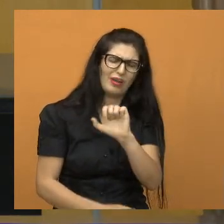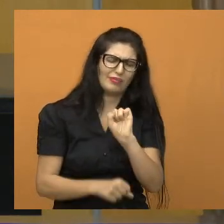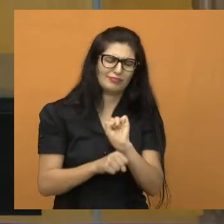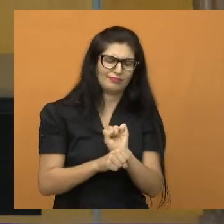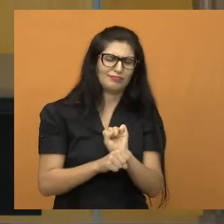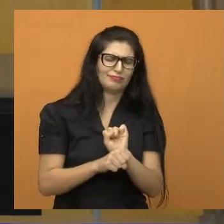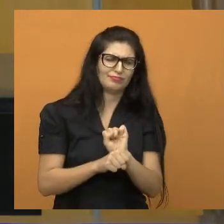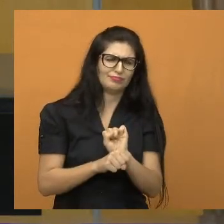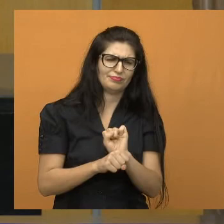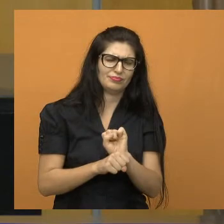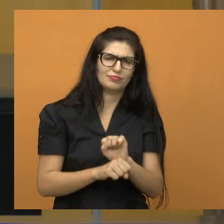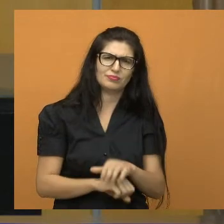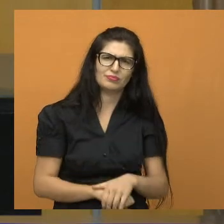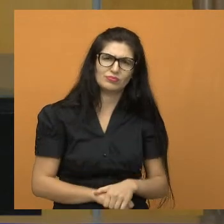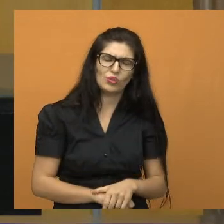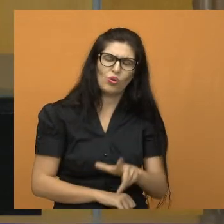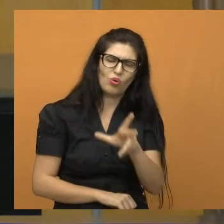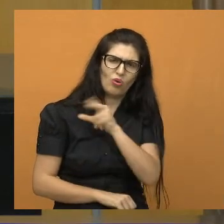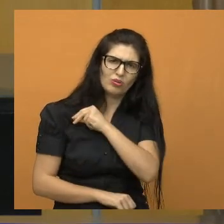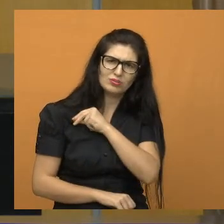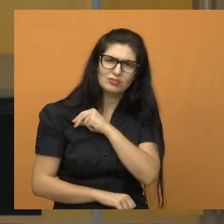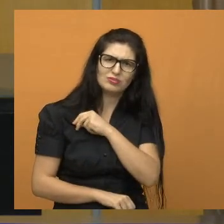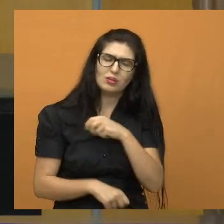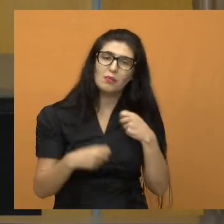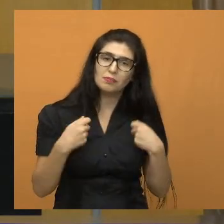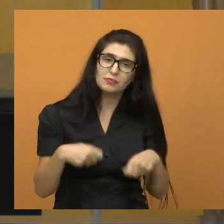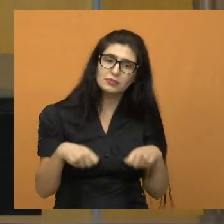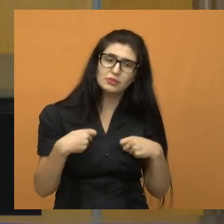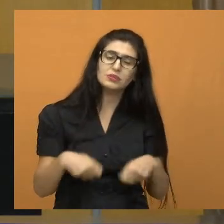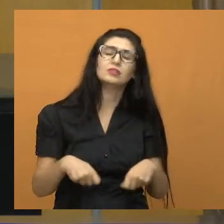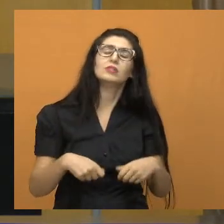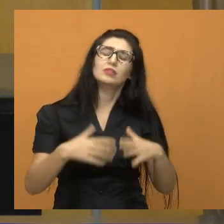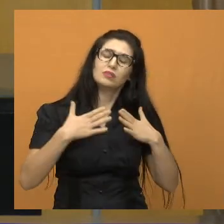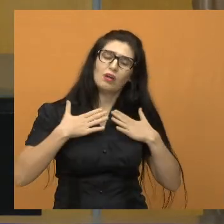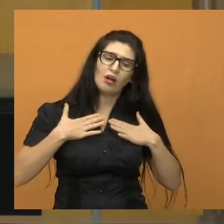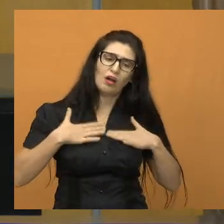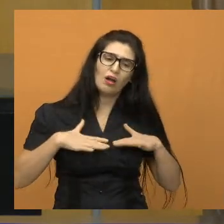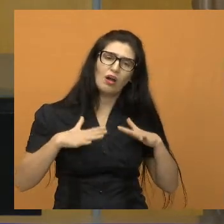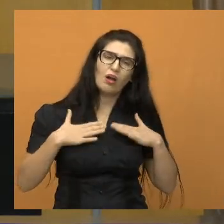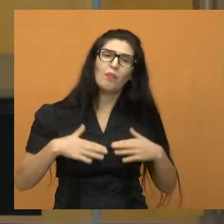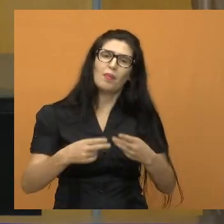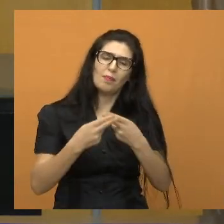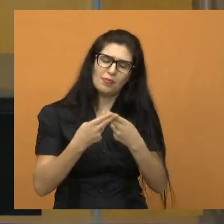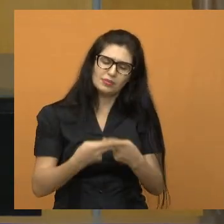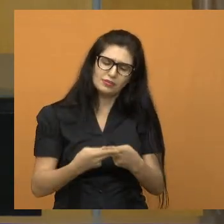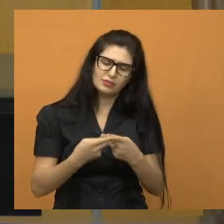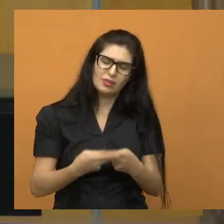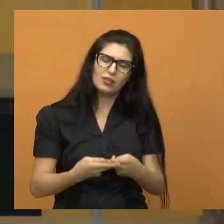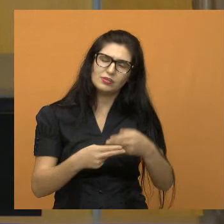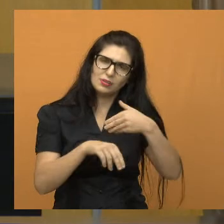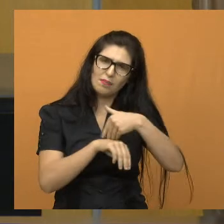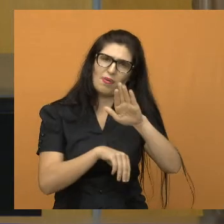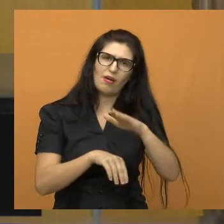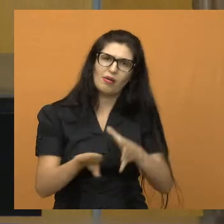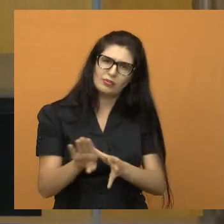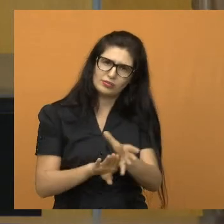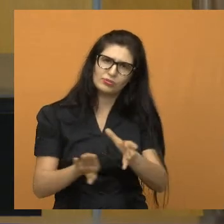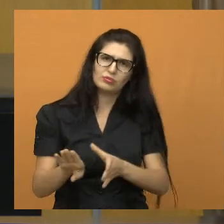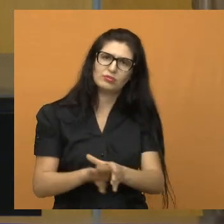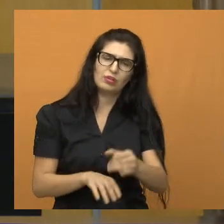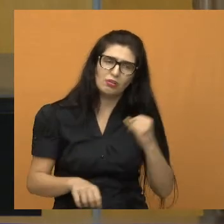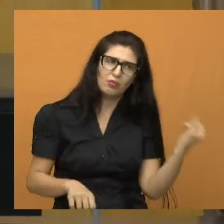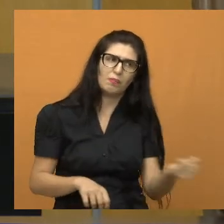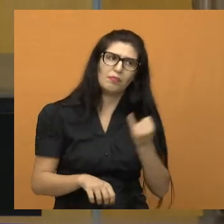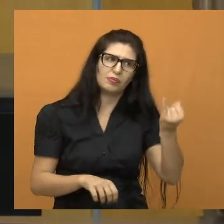enquanto indivíduo, para a gente poder somar com o outro e mudar isso. Isso que o padre Messias falou, eu acho que é